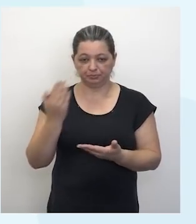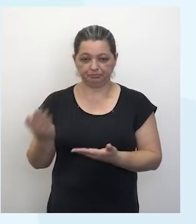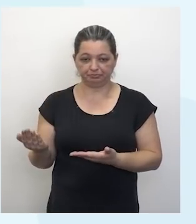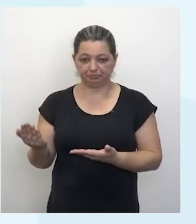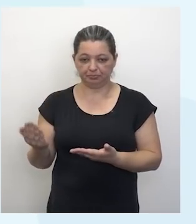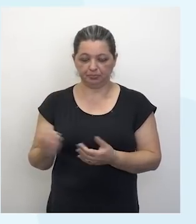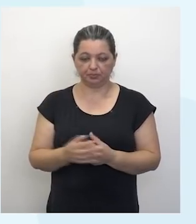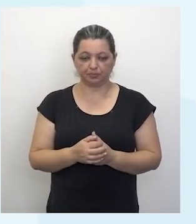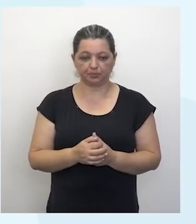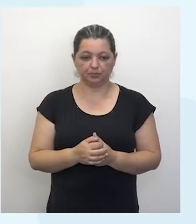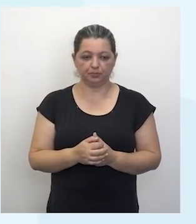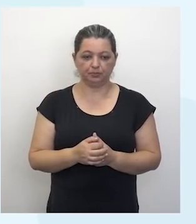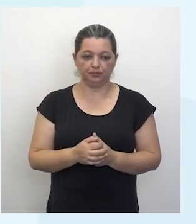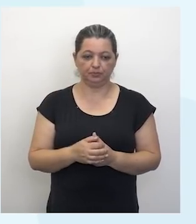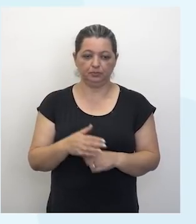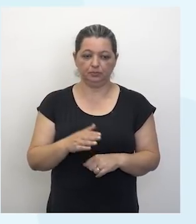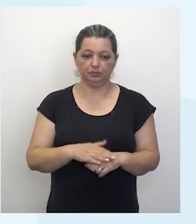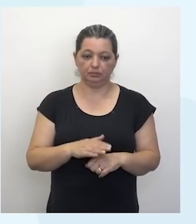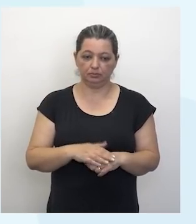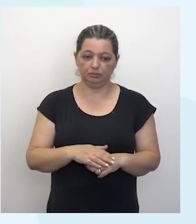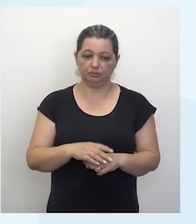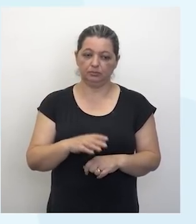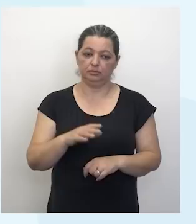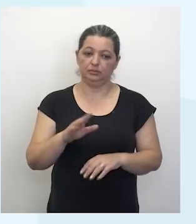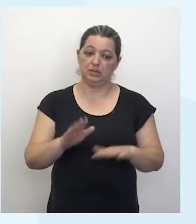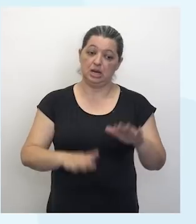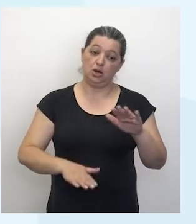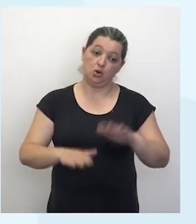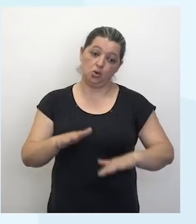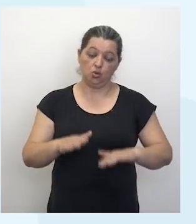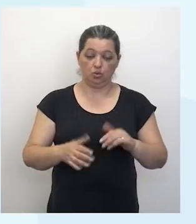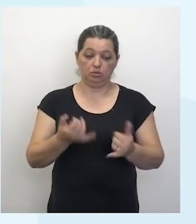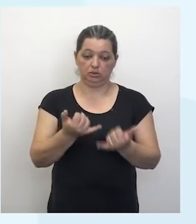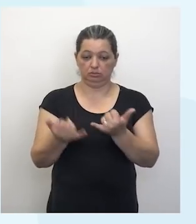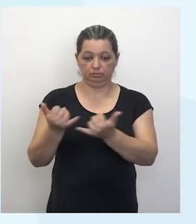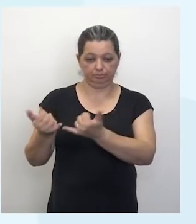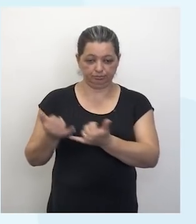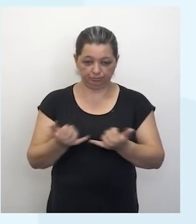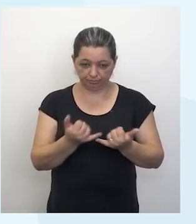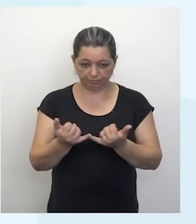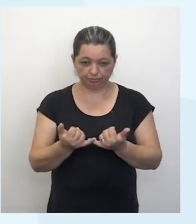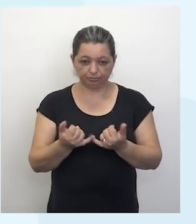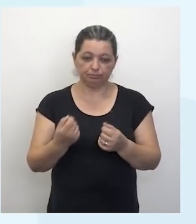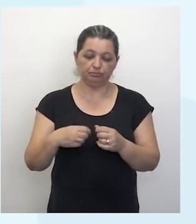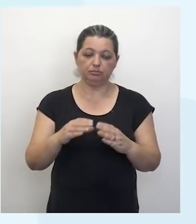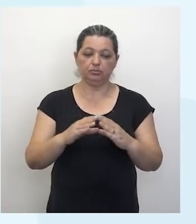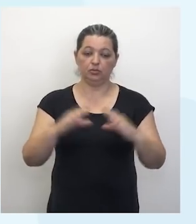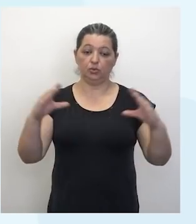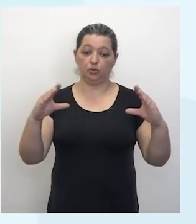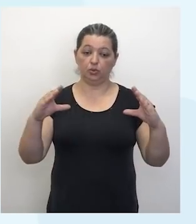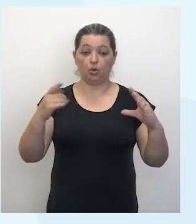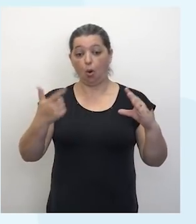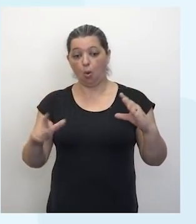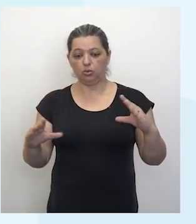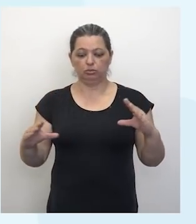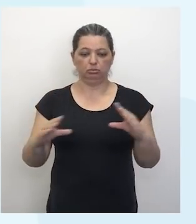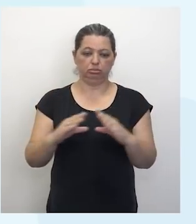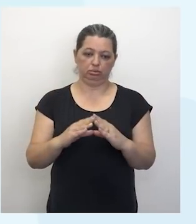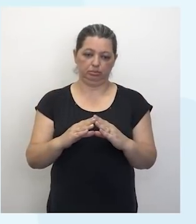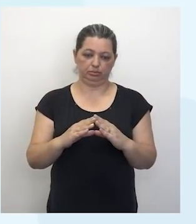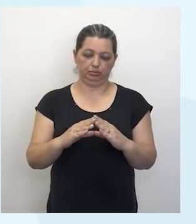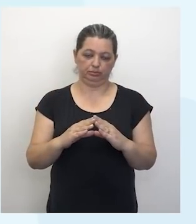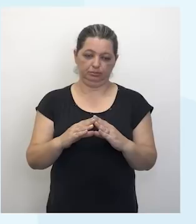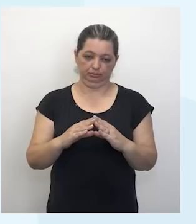fazendo algumas semelhanças com o triângulo A. Uma a gente está aumentando e outros a gente está diminuindo,